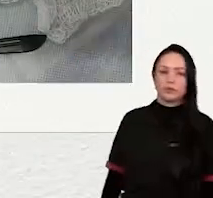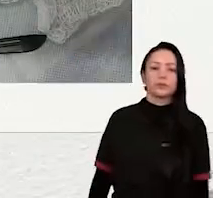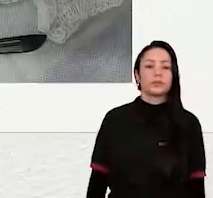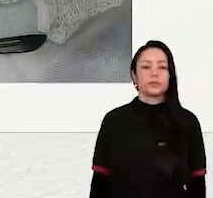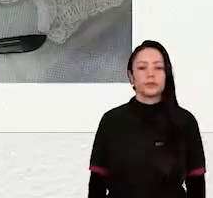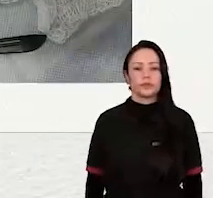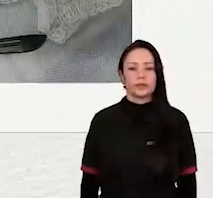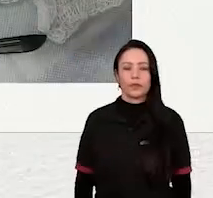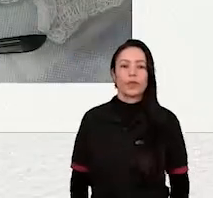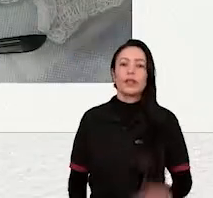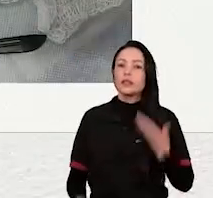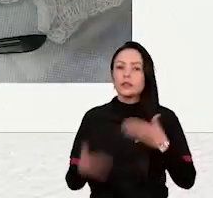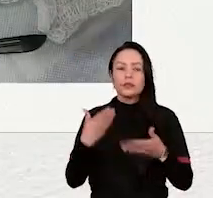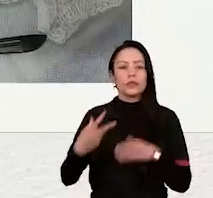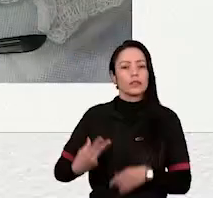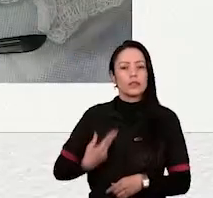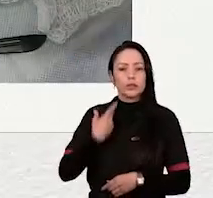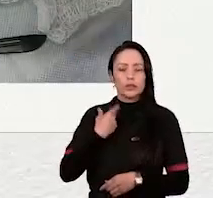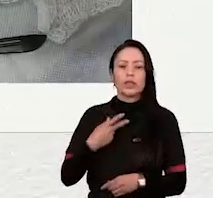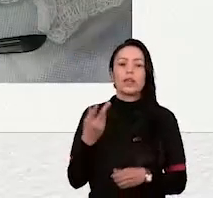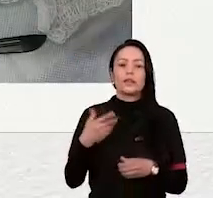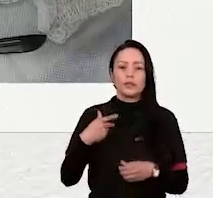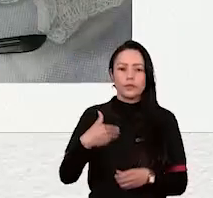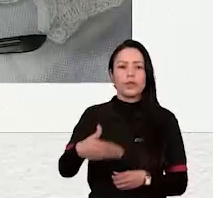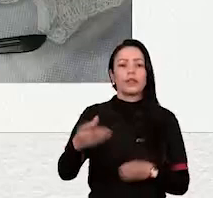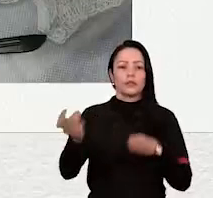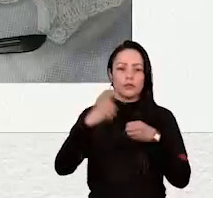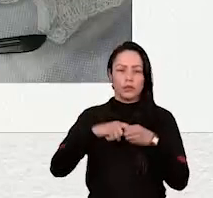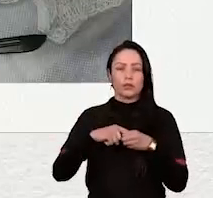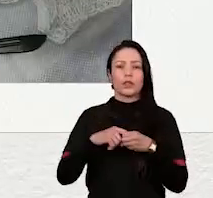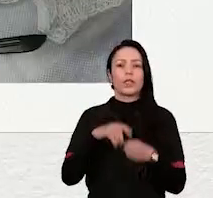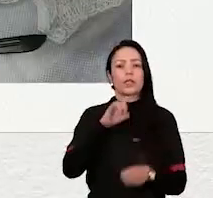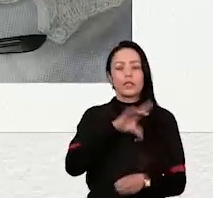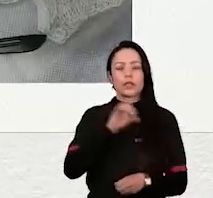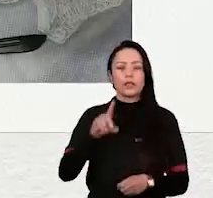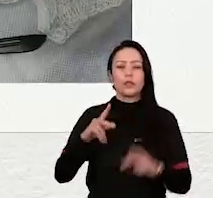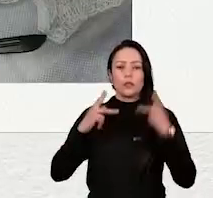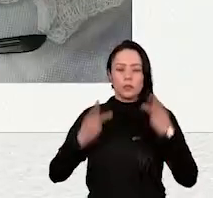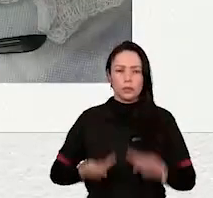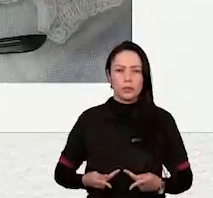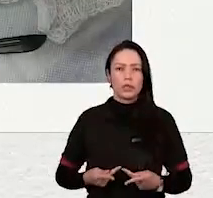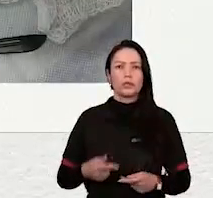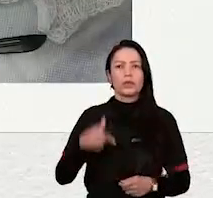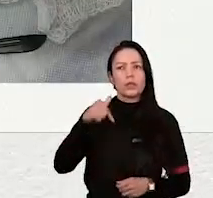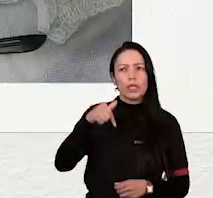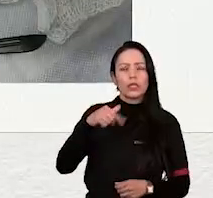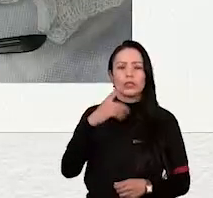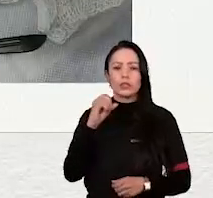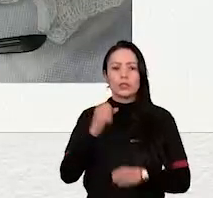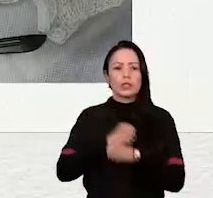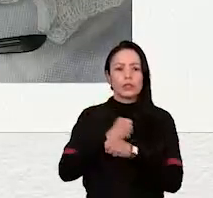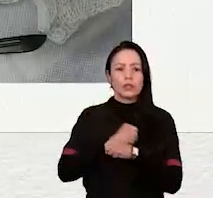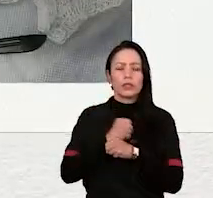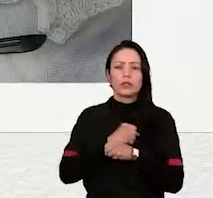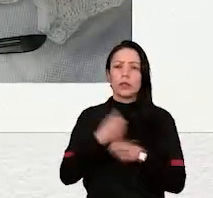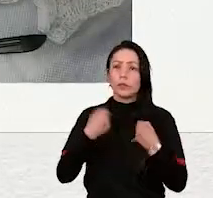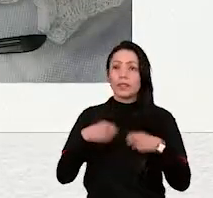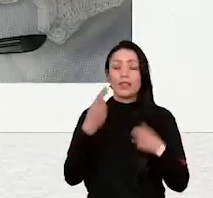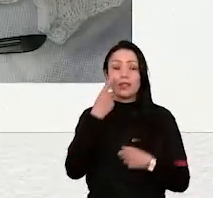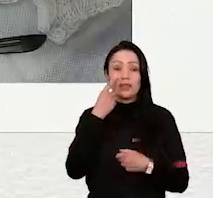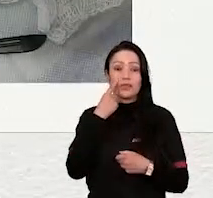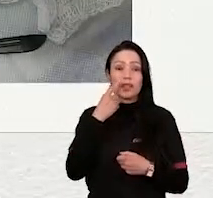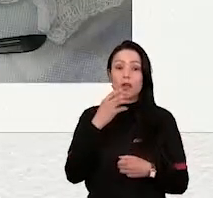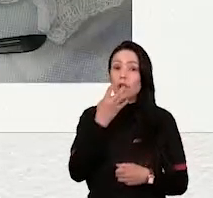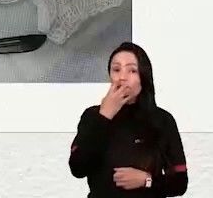voltar. Sempre, em ser humano, a cada 7, 10 anos, a pessoa tem que reoperar. O cachorro não vive tanto, por isso que hoje a